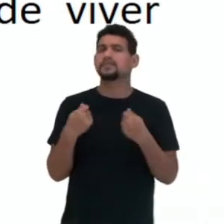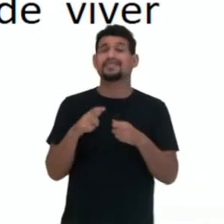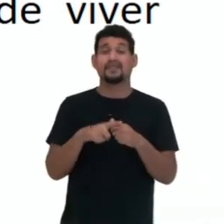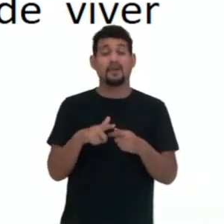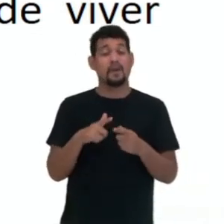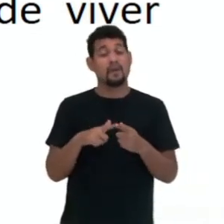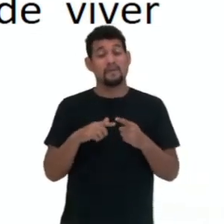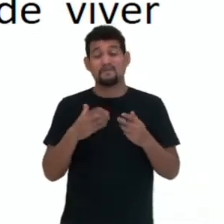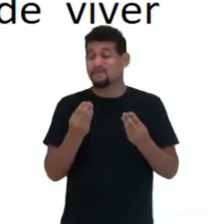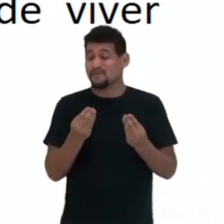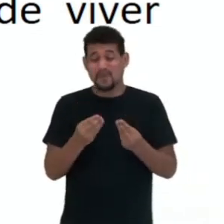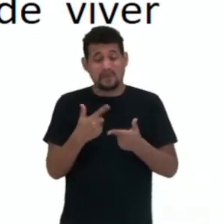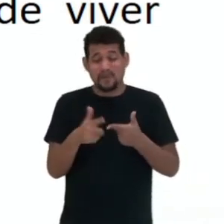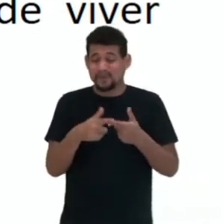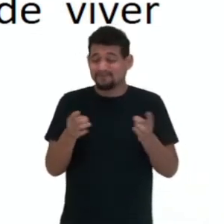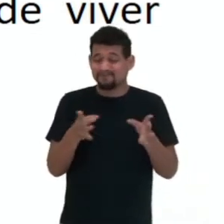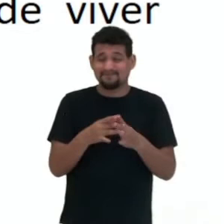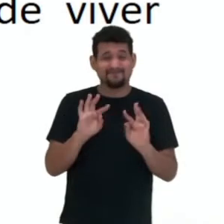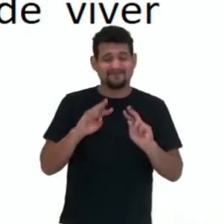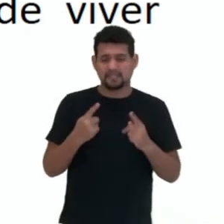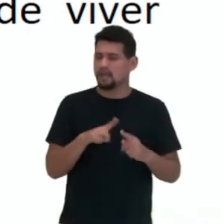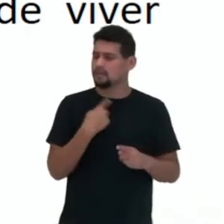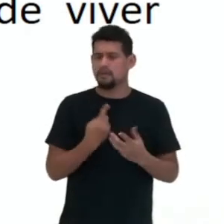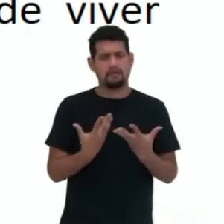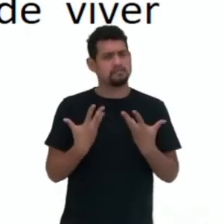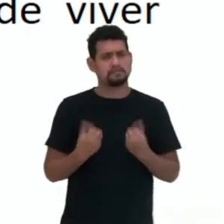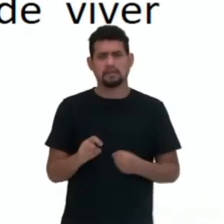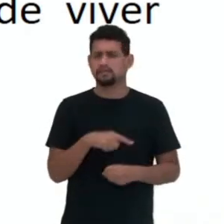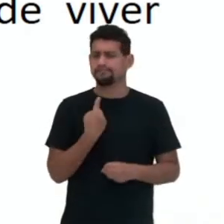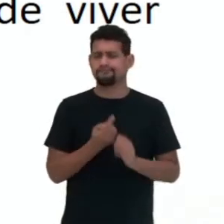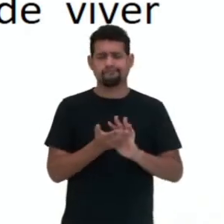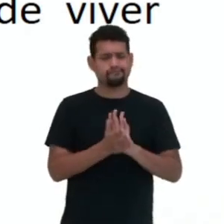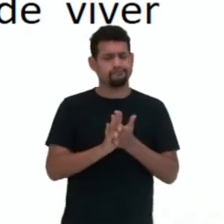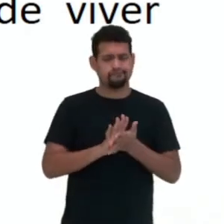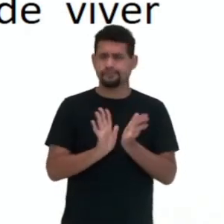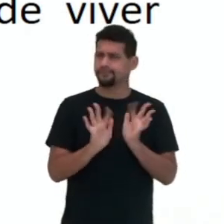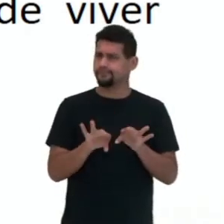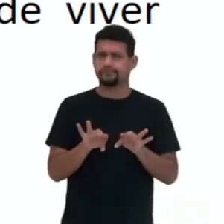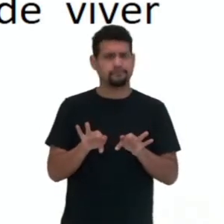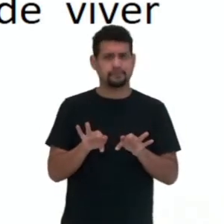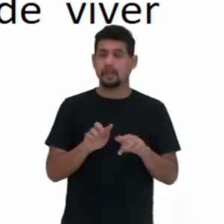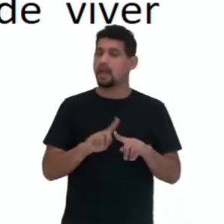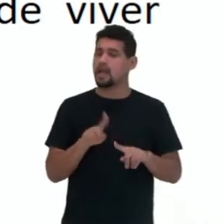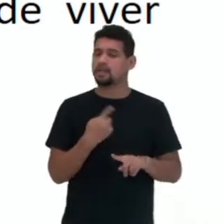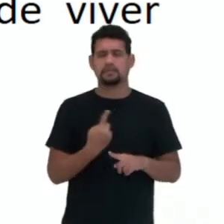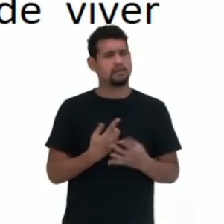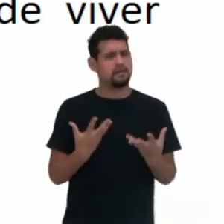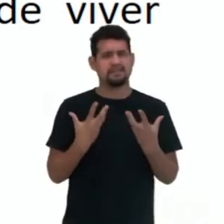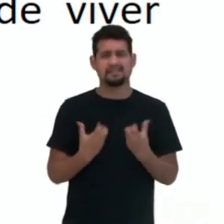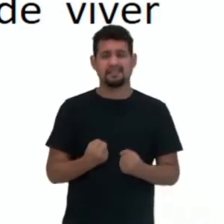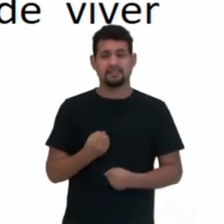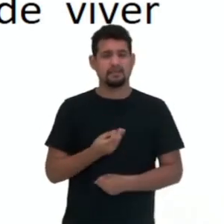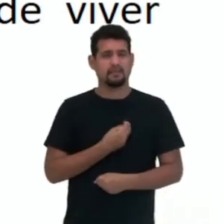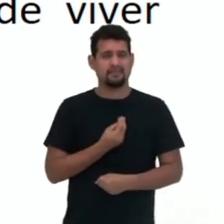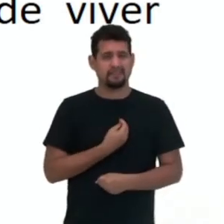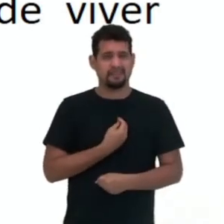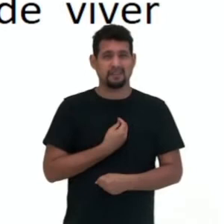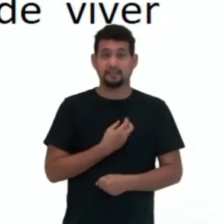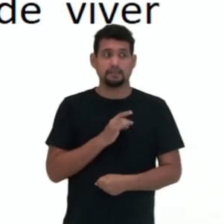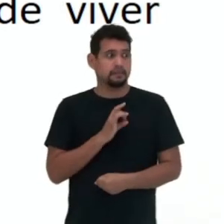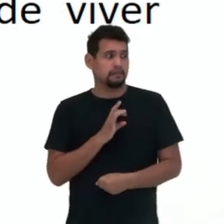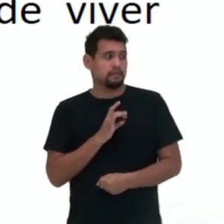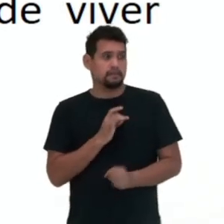ameaça na história da humanidade e não aceitaremos a nossa extinção. Nós não aceitaremos uma vida com medo